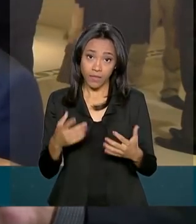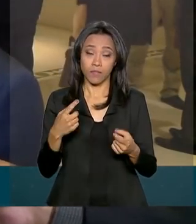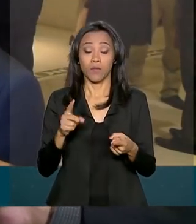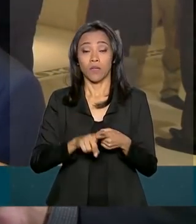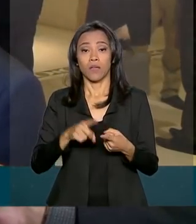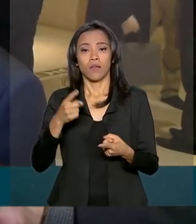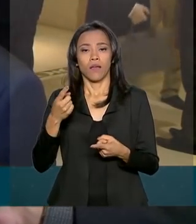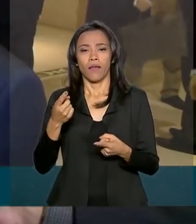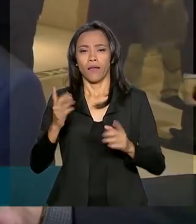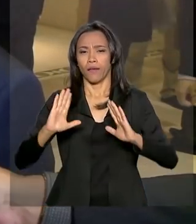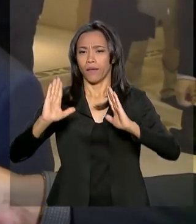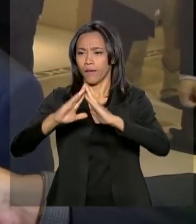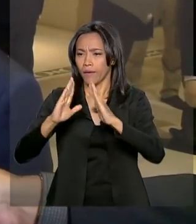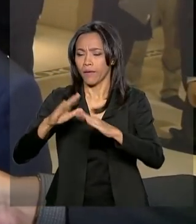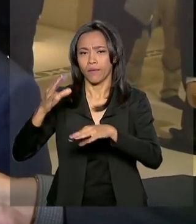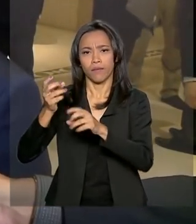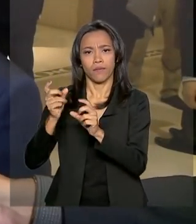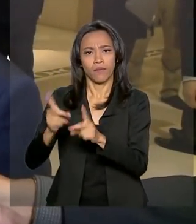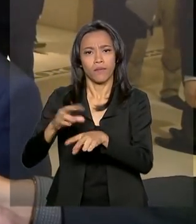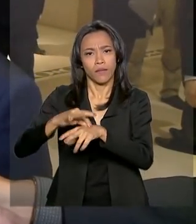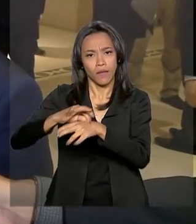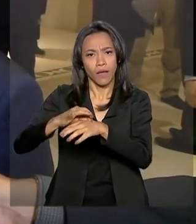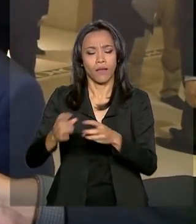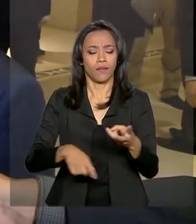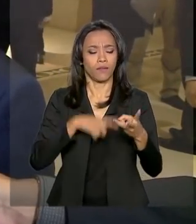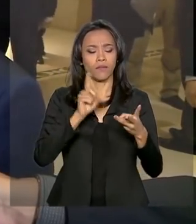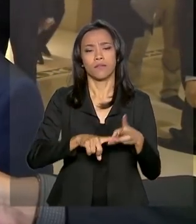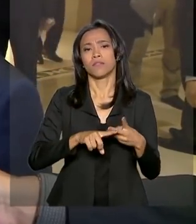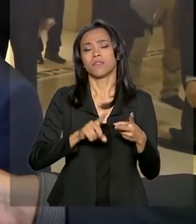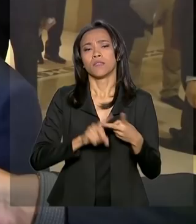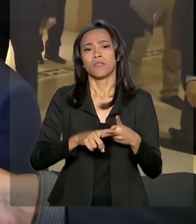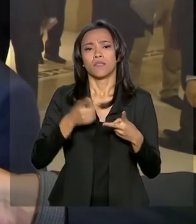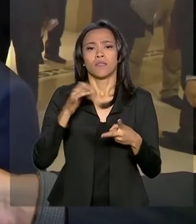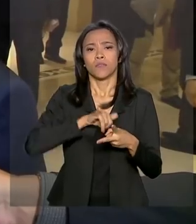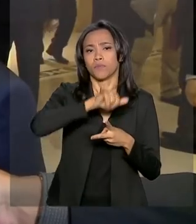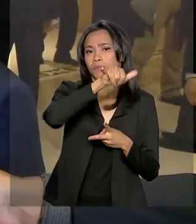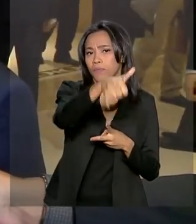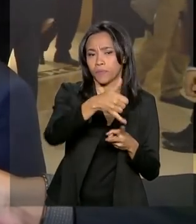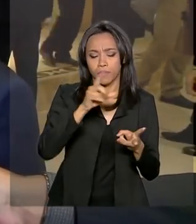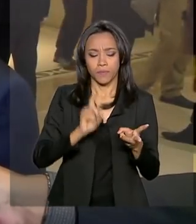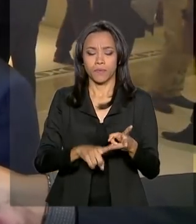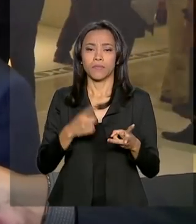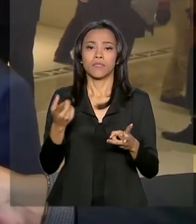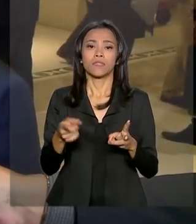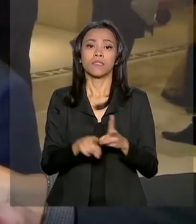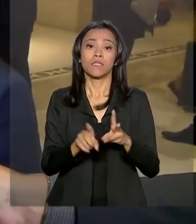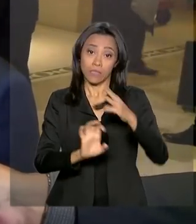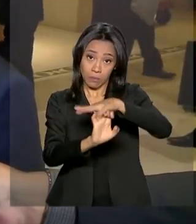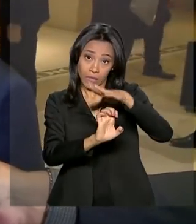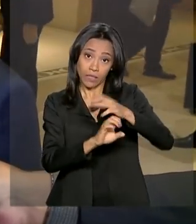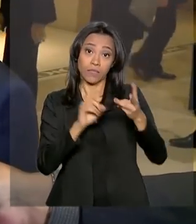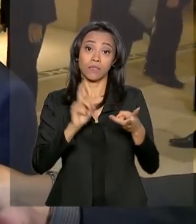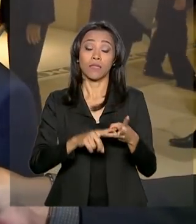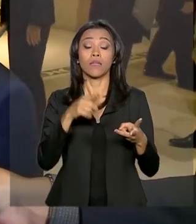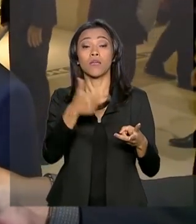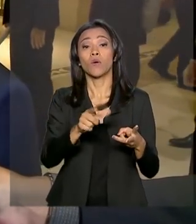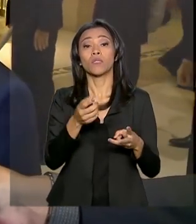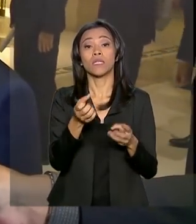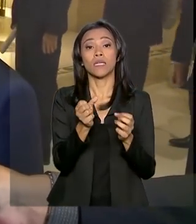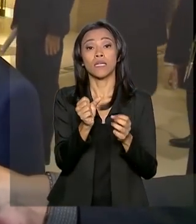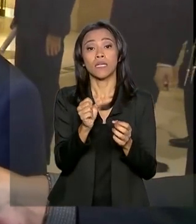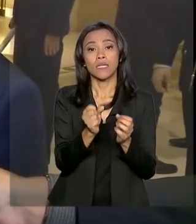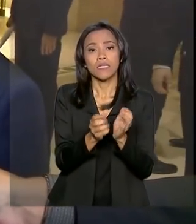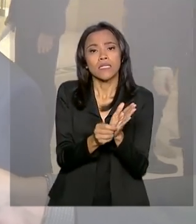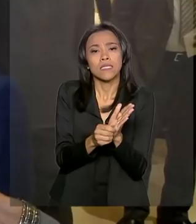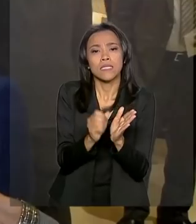frigoríficas a questão das aeronaves da embraer a questão das sementes geneticamente modificados essas questões foram